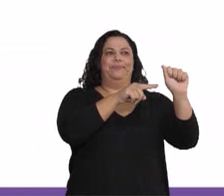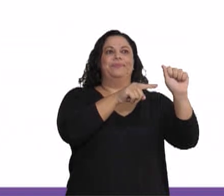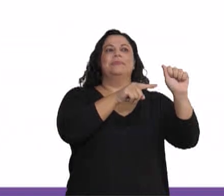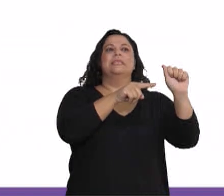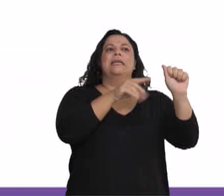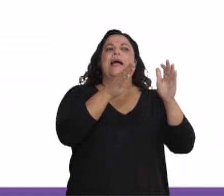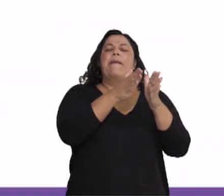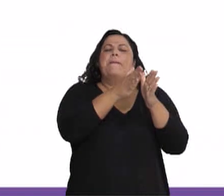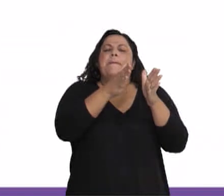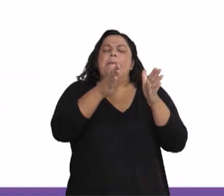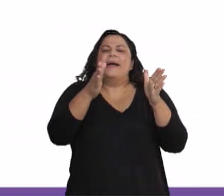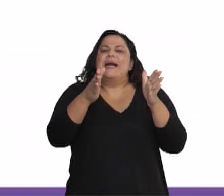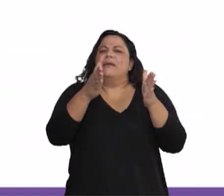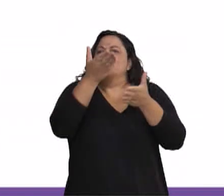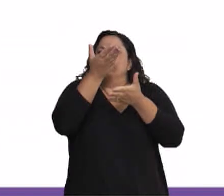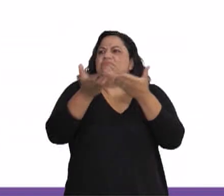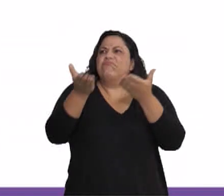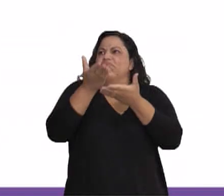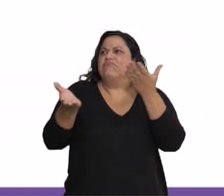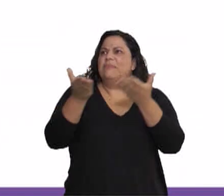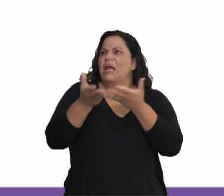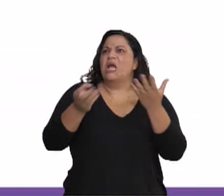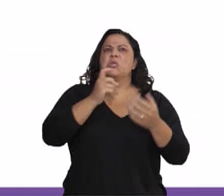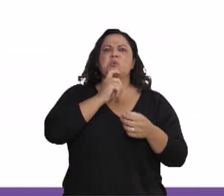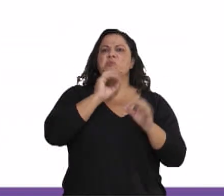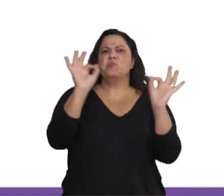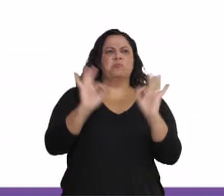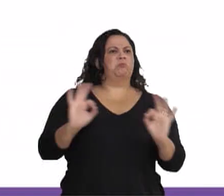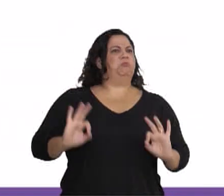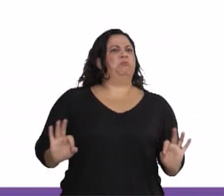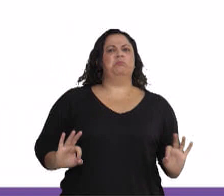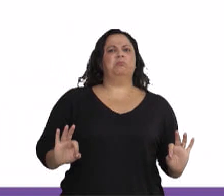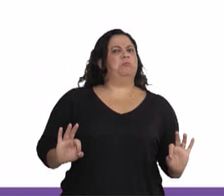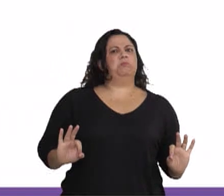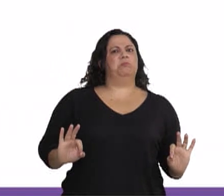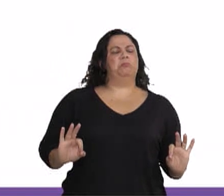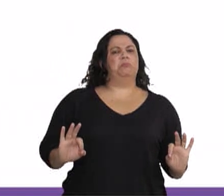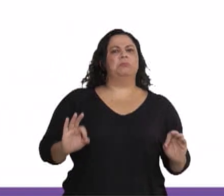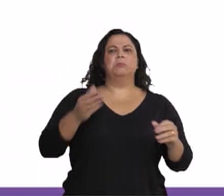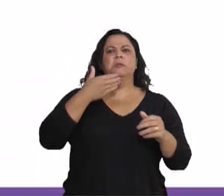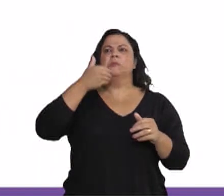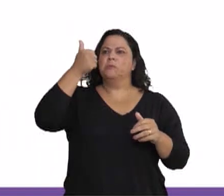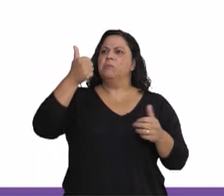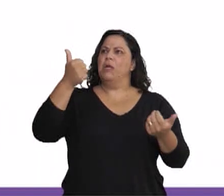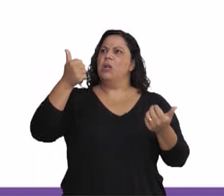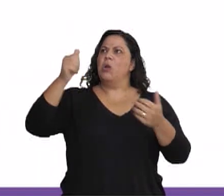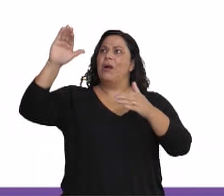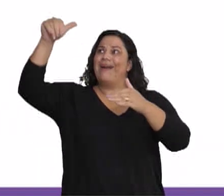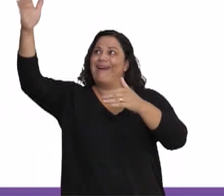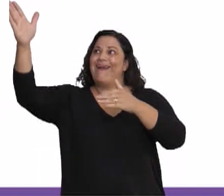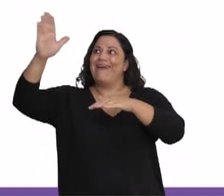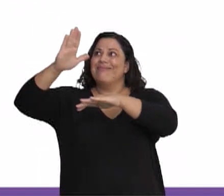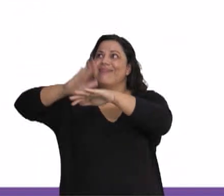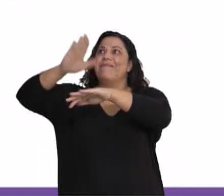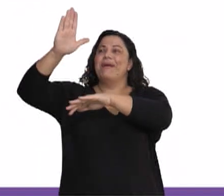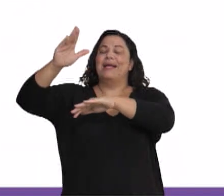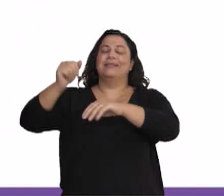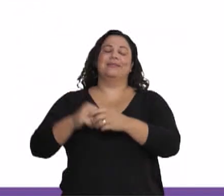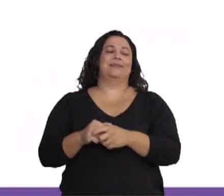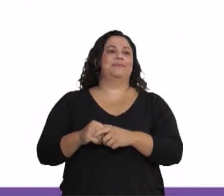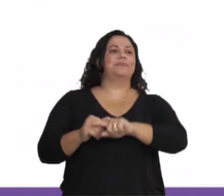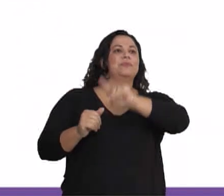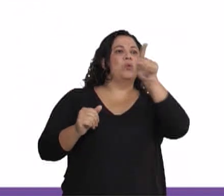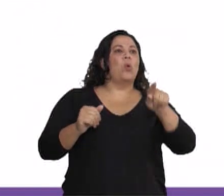menor para o meio externo do que quando estava do lado de fora da casa. Letra B, passa a perder calor